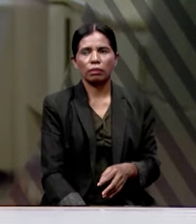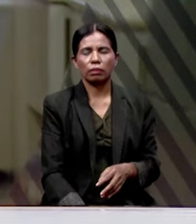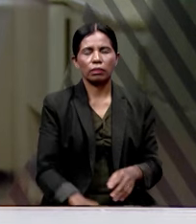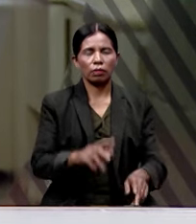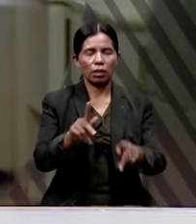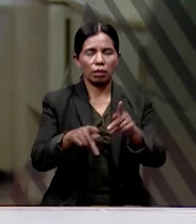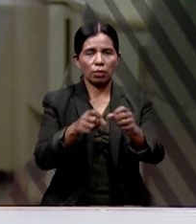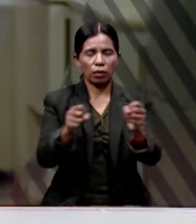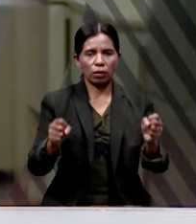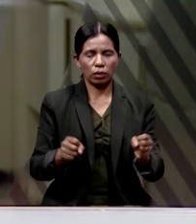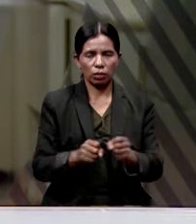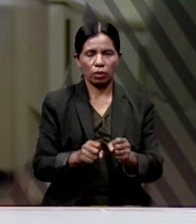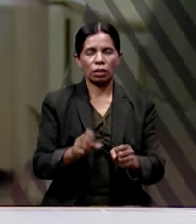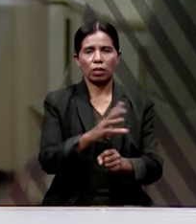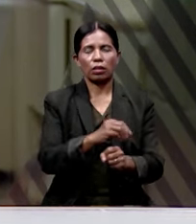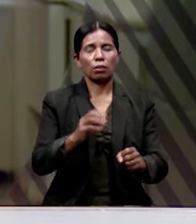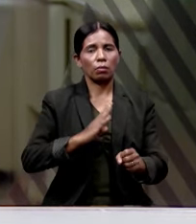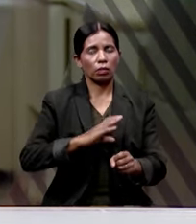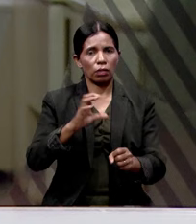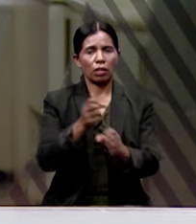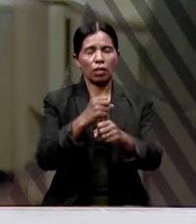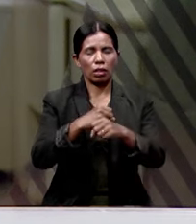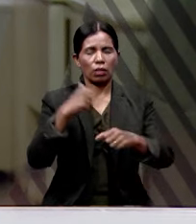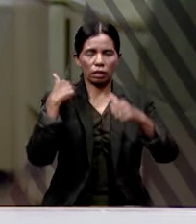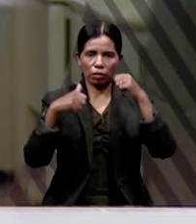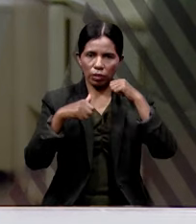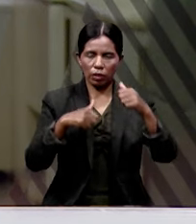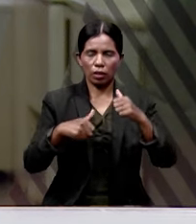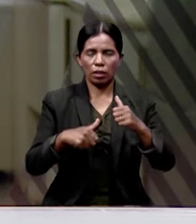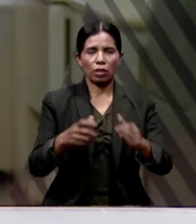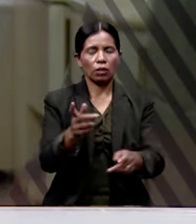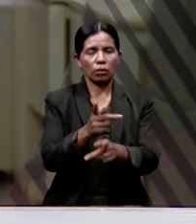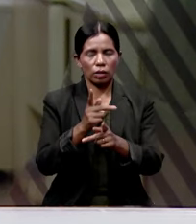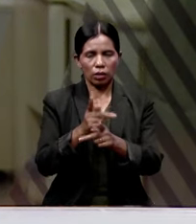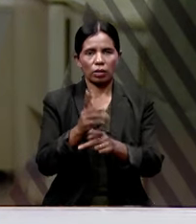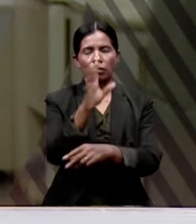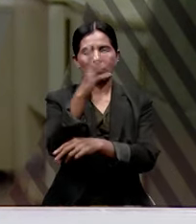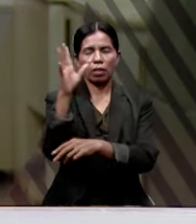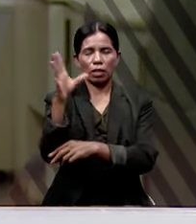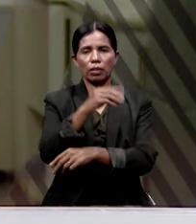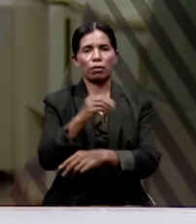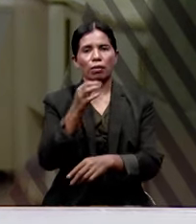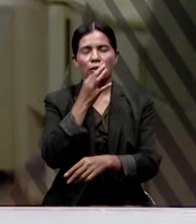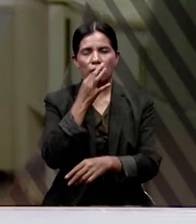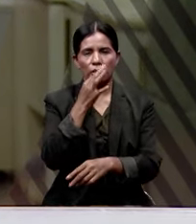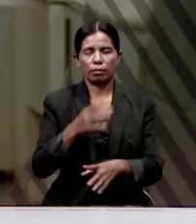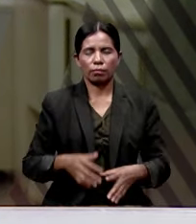Comunidade suku atau lari posto de massa realiza atividade tarabando atau proteza e horis no Aihan.